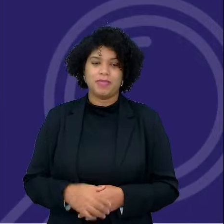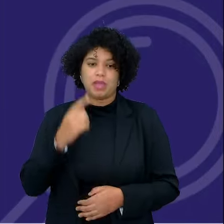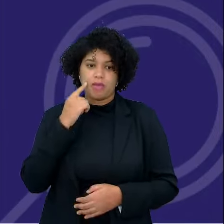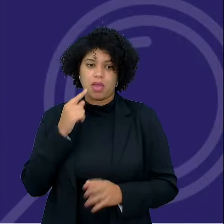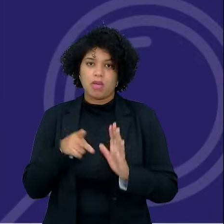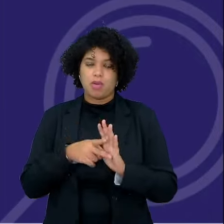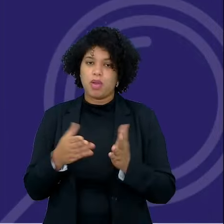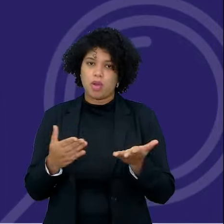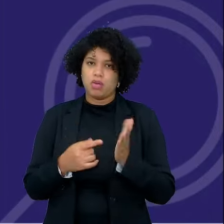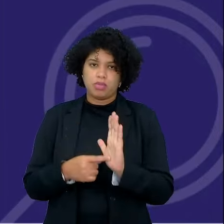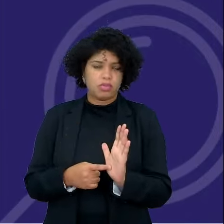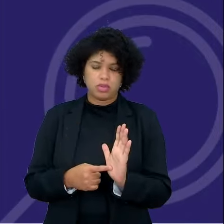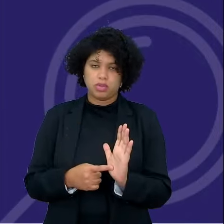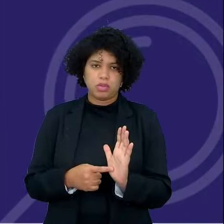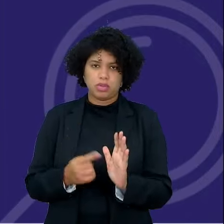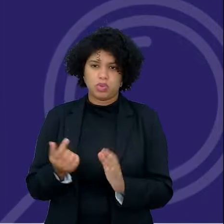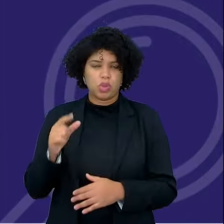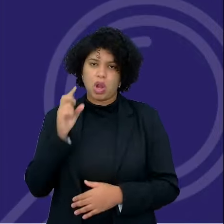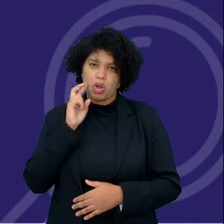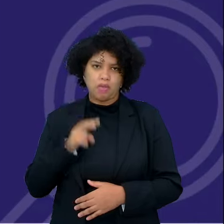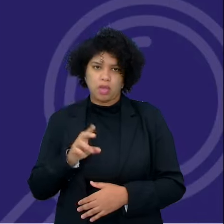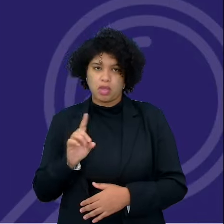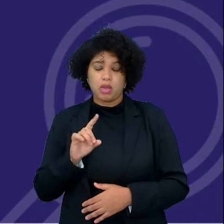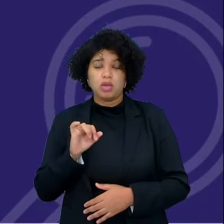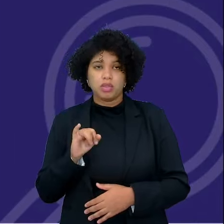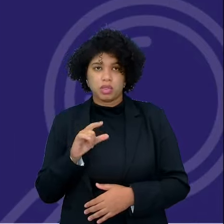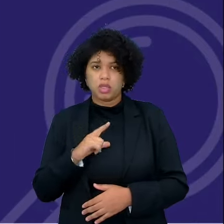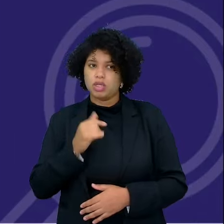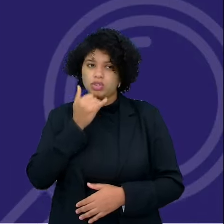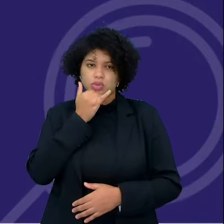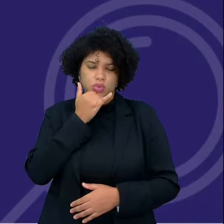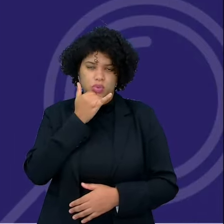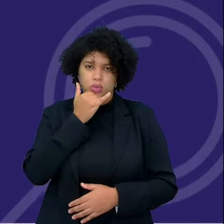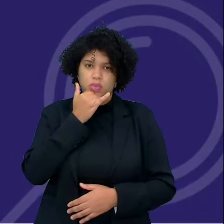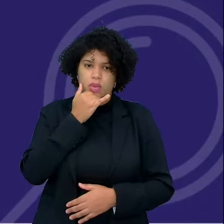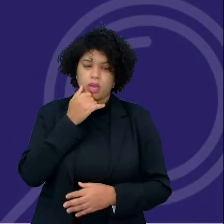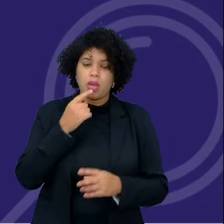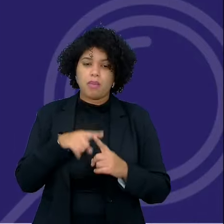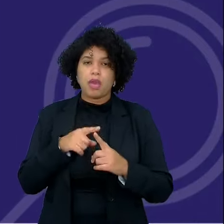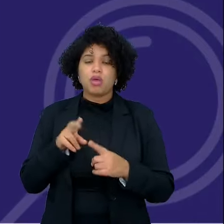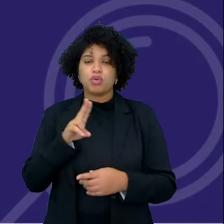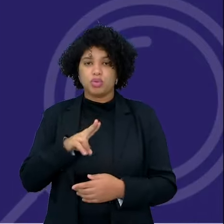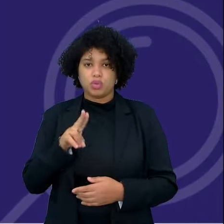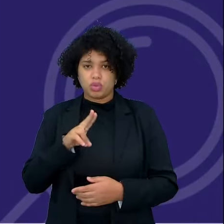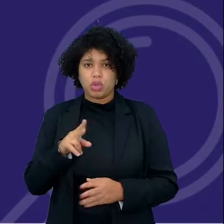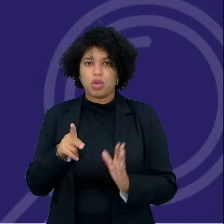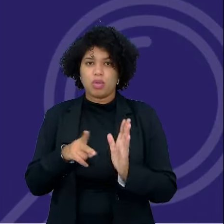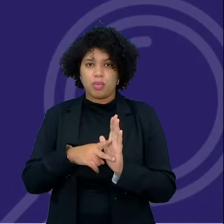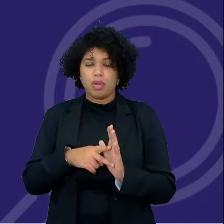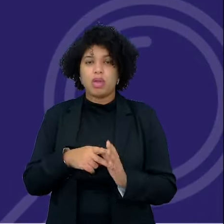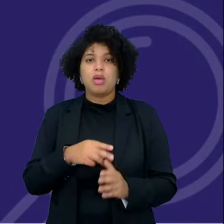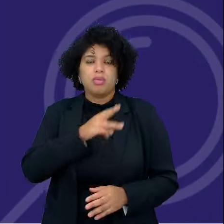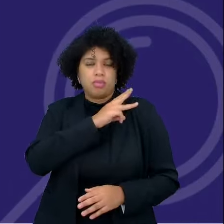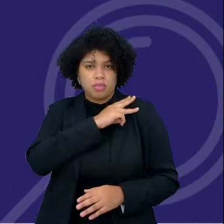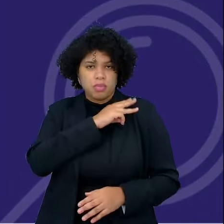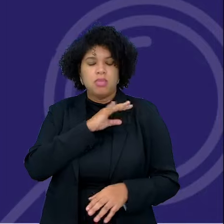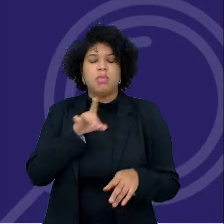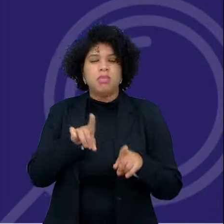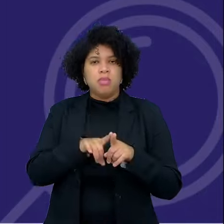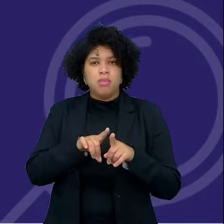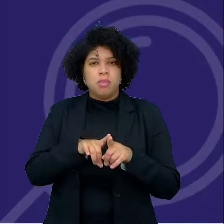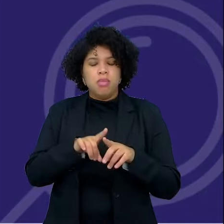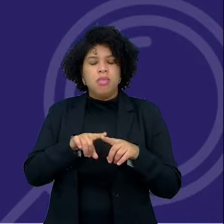caderno agora, né? Pelo menos eu não vi. Se ele aparece, me desculpem, porque eu estou trabalhando com o caderno. Eu tenho a terceira série esse ano também, mas